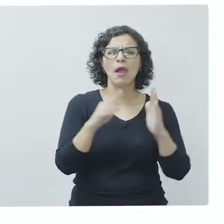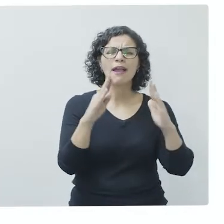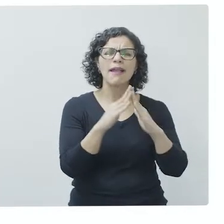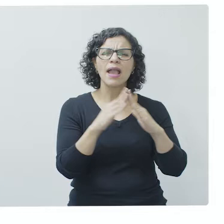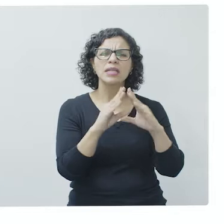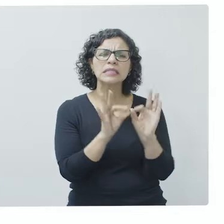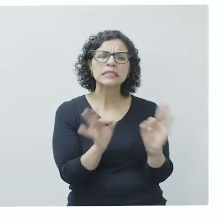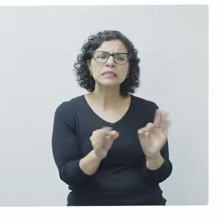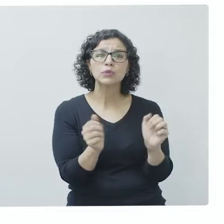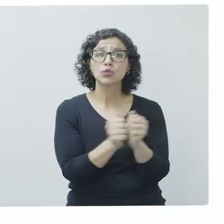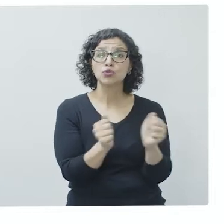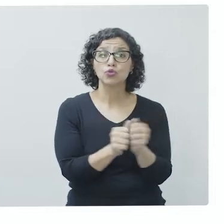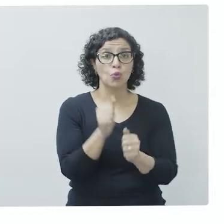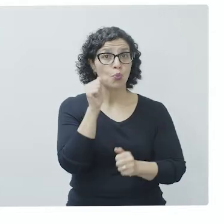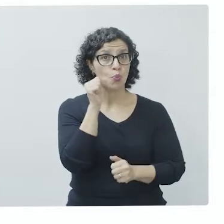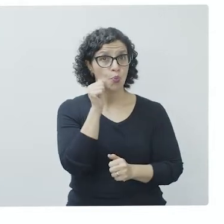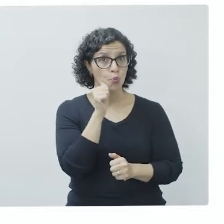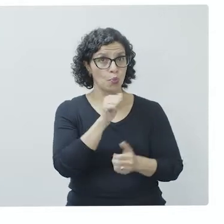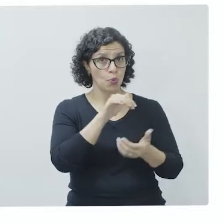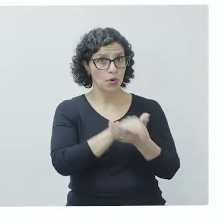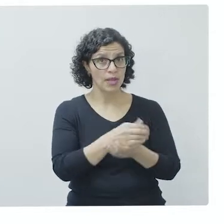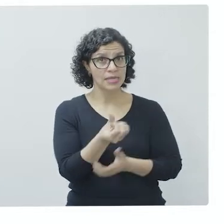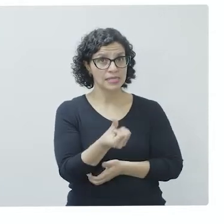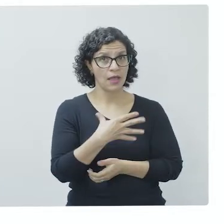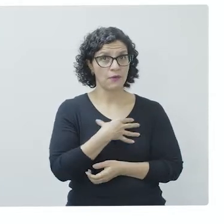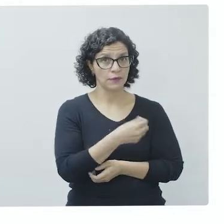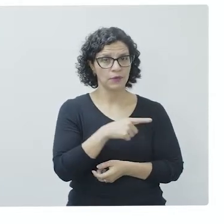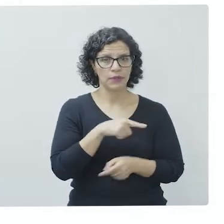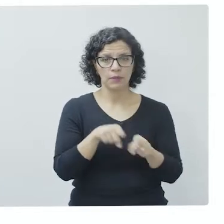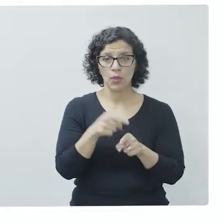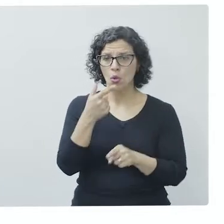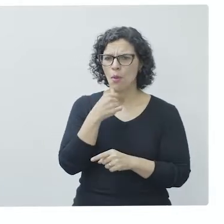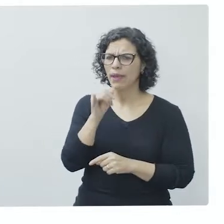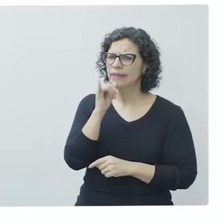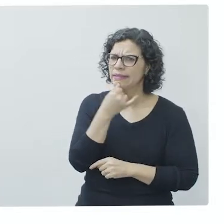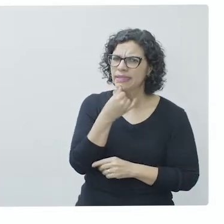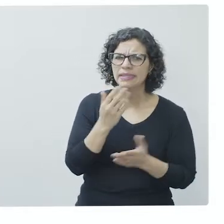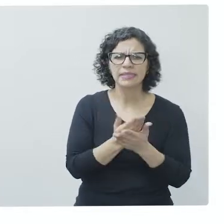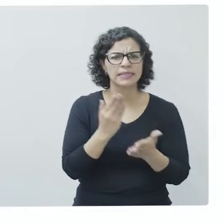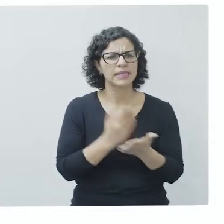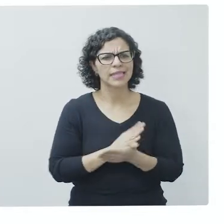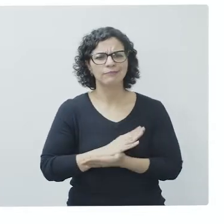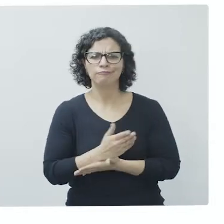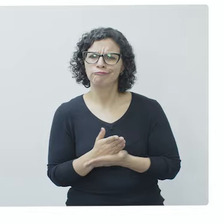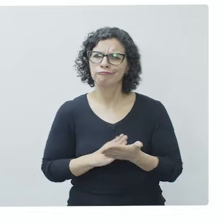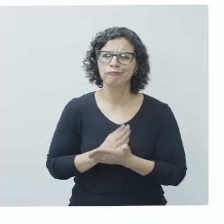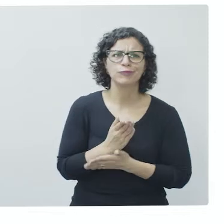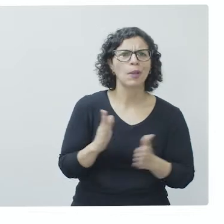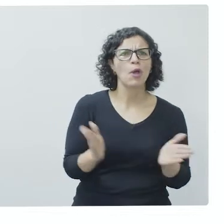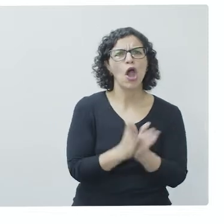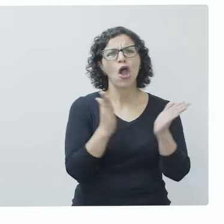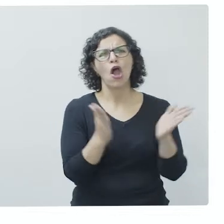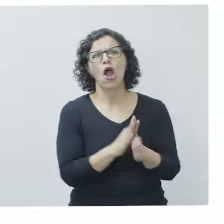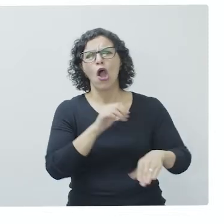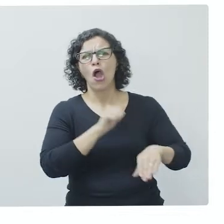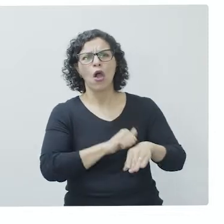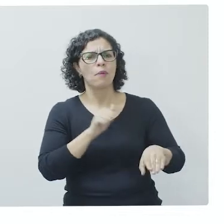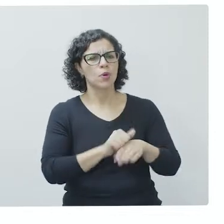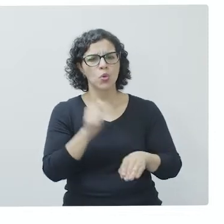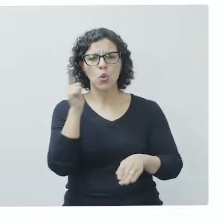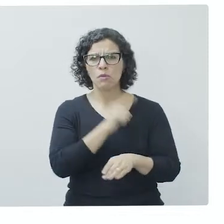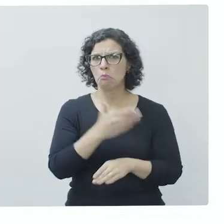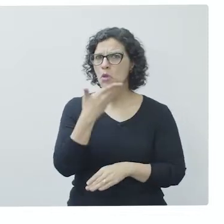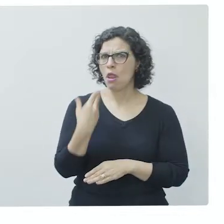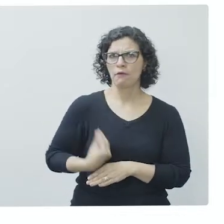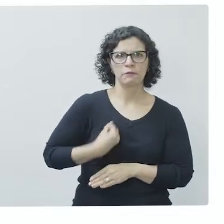num casebre com a mulher e 6 filhos pequenos. O homem vivia triste e inconformado por ser tão miserável e não